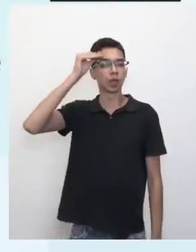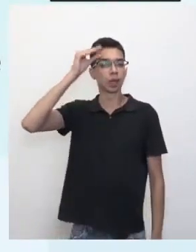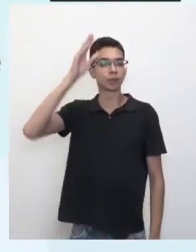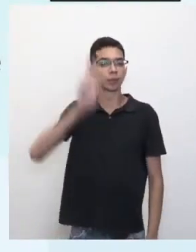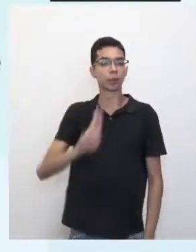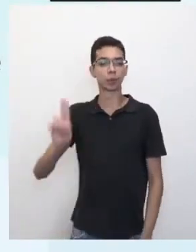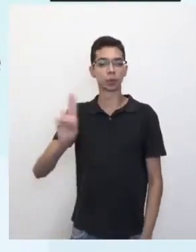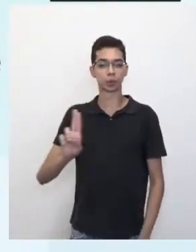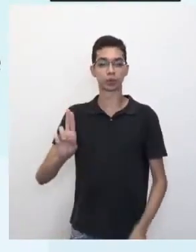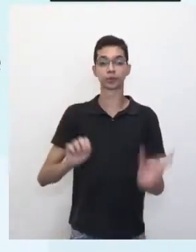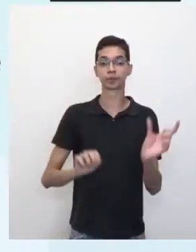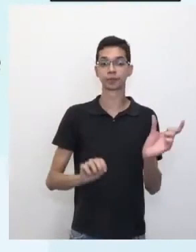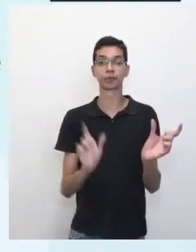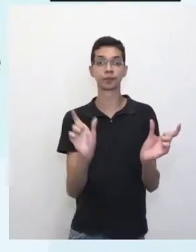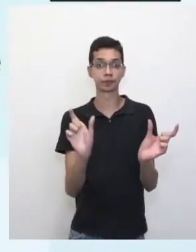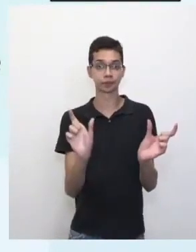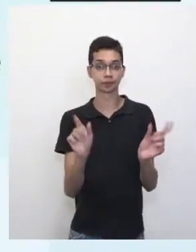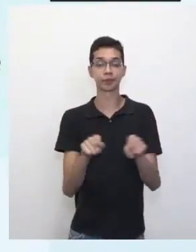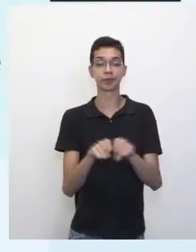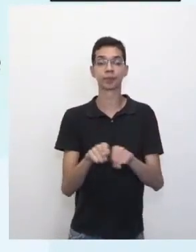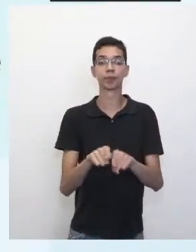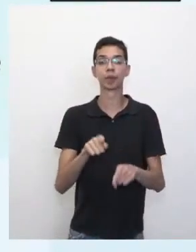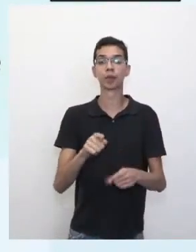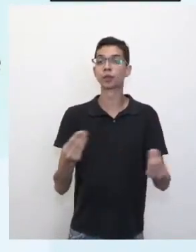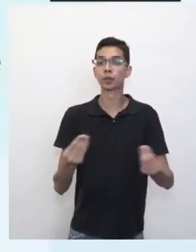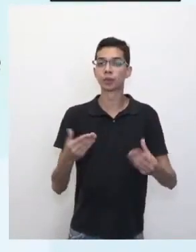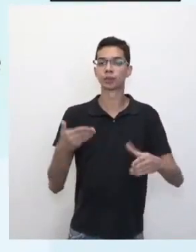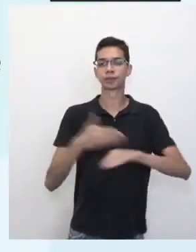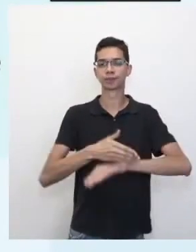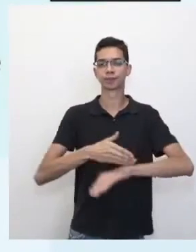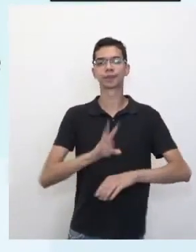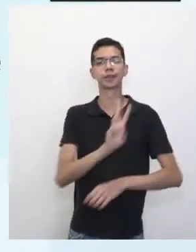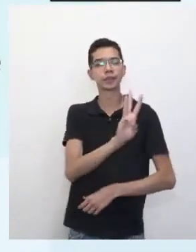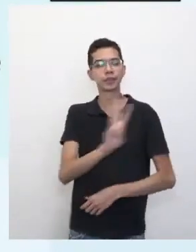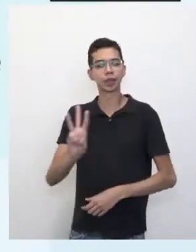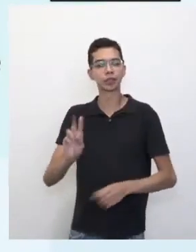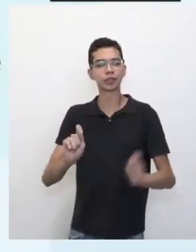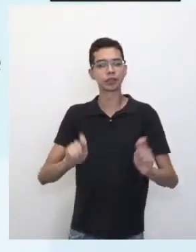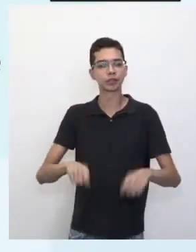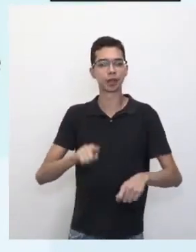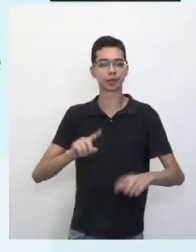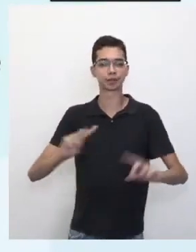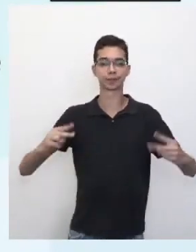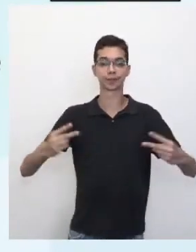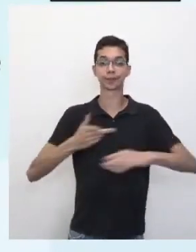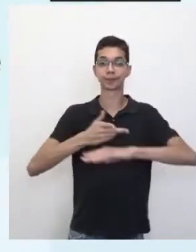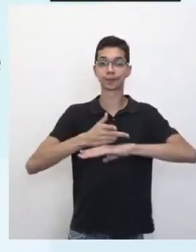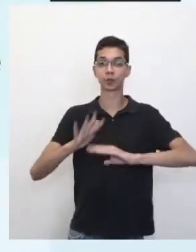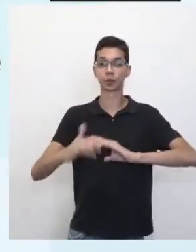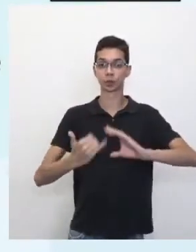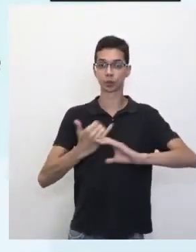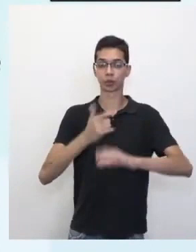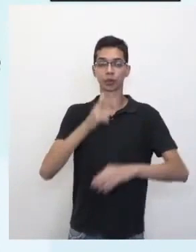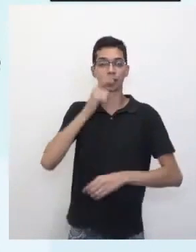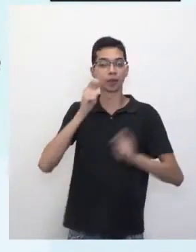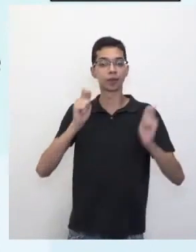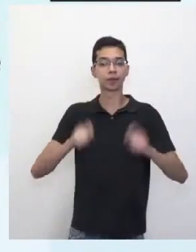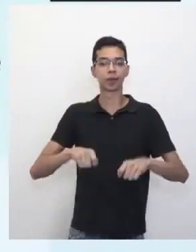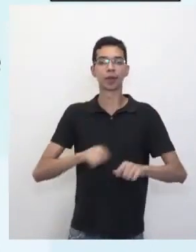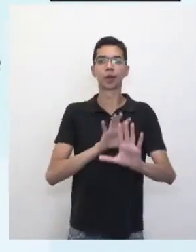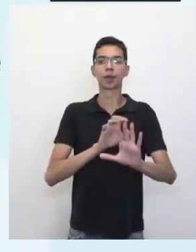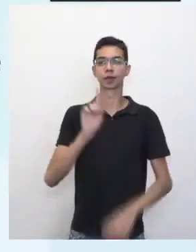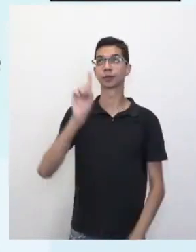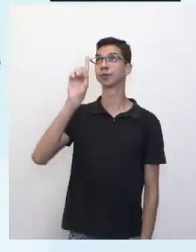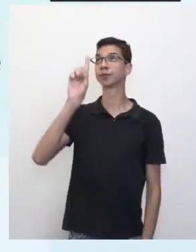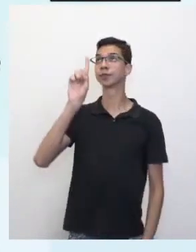duas expressões, you can access the site. Você pode assistir aí esse vídeo no YouTube, que o QR Code está lá para você.